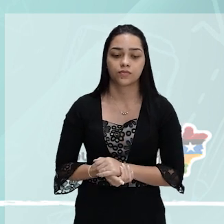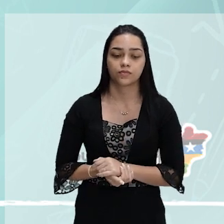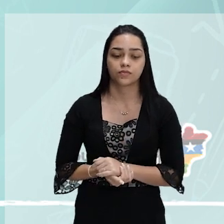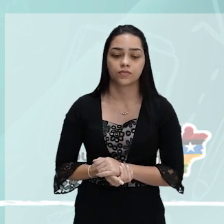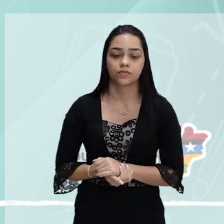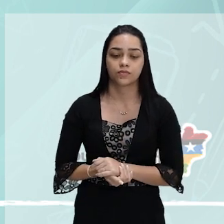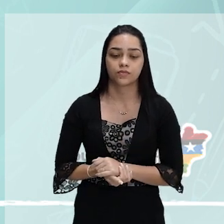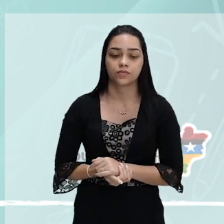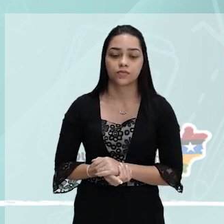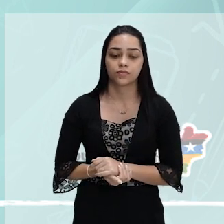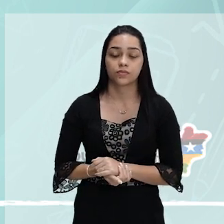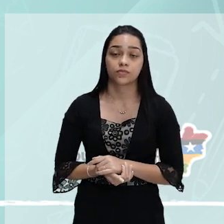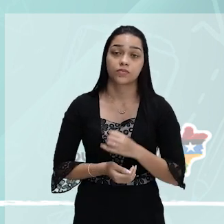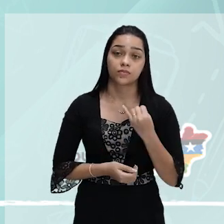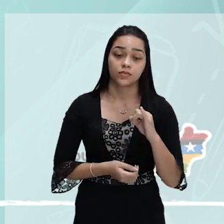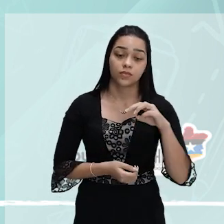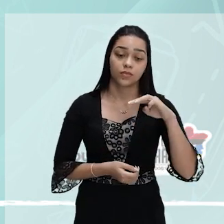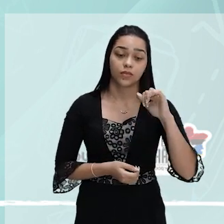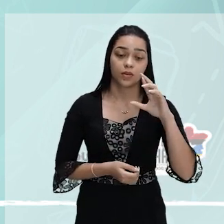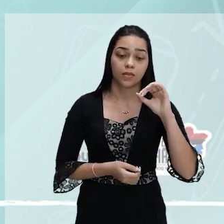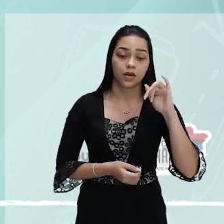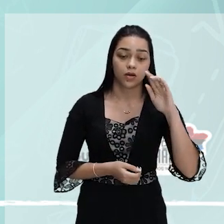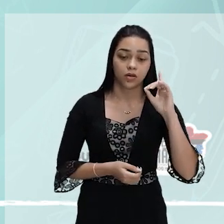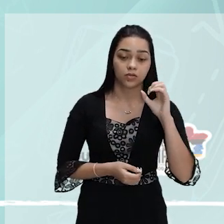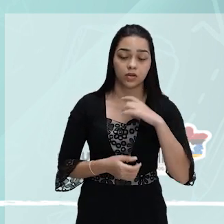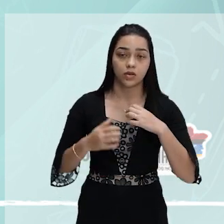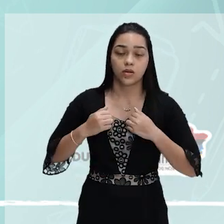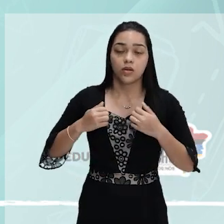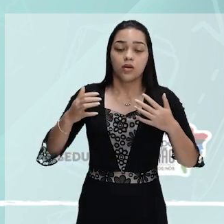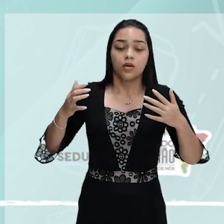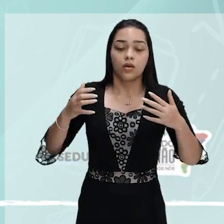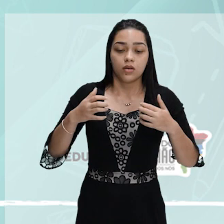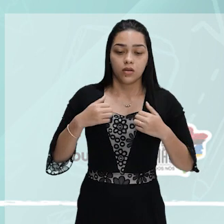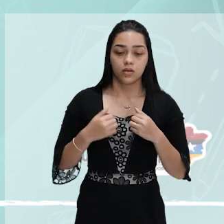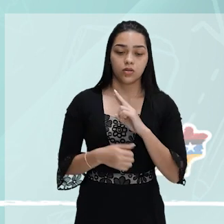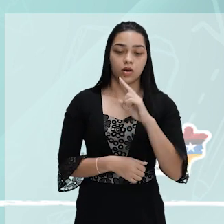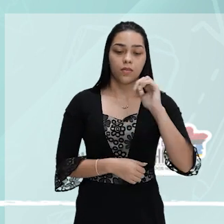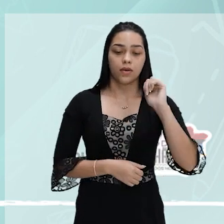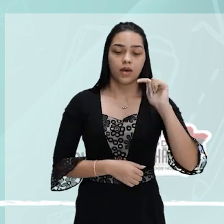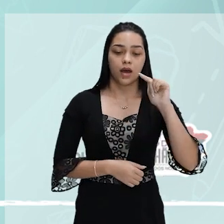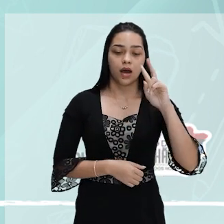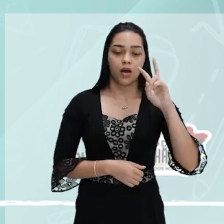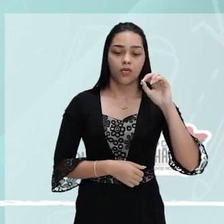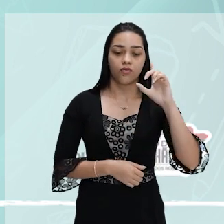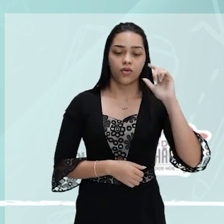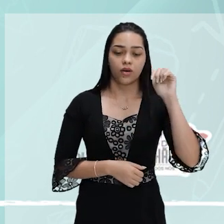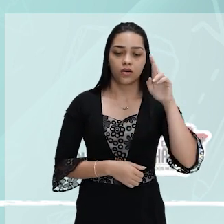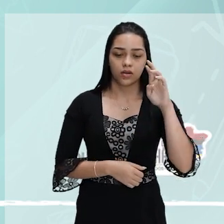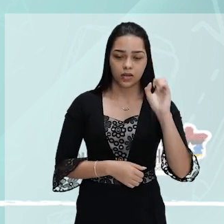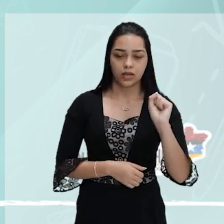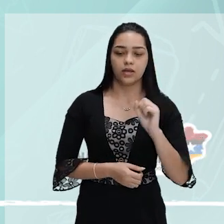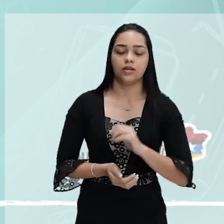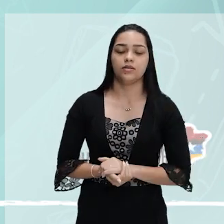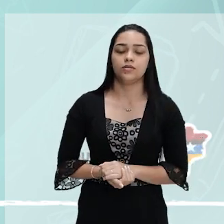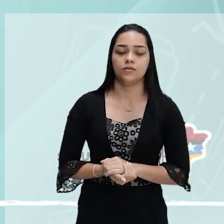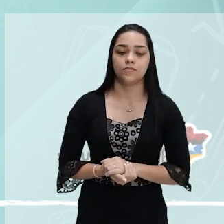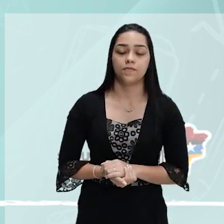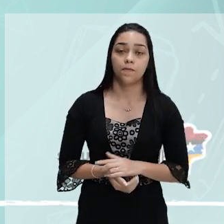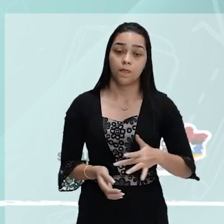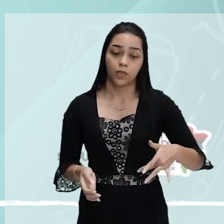Por exemplo, se o macrófago estiver nos pulmões, né, eles vão se chamar de